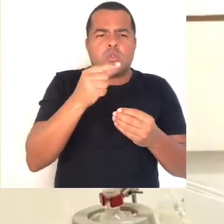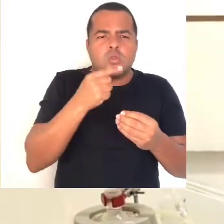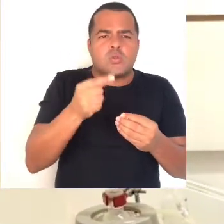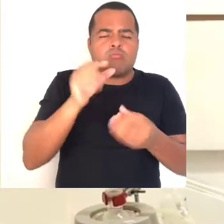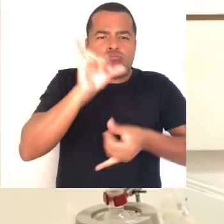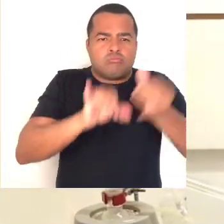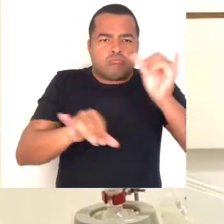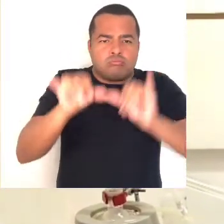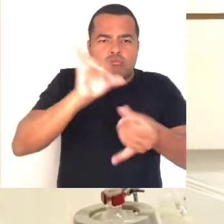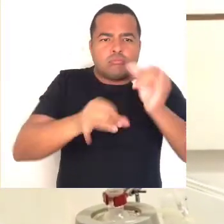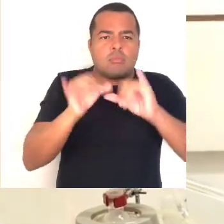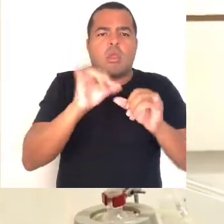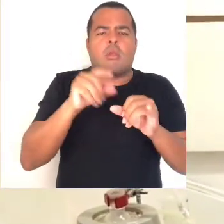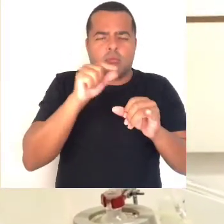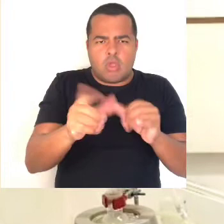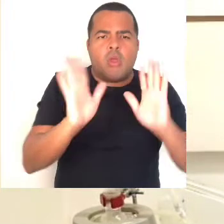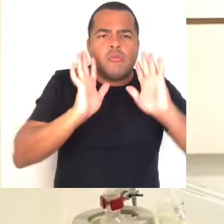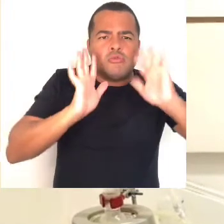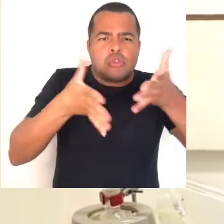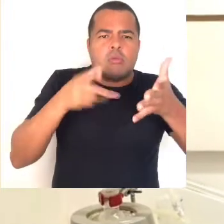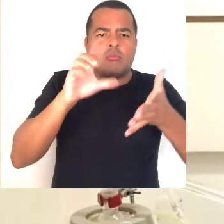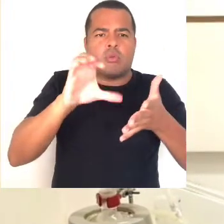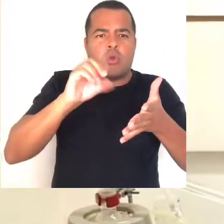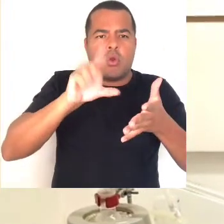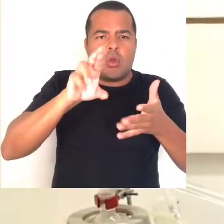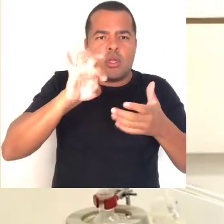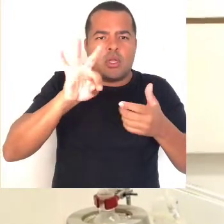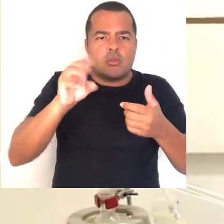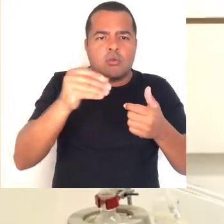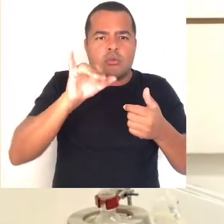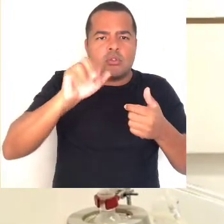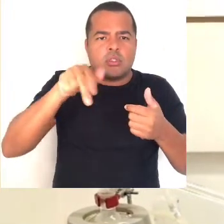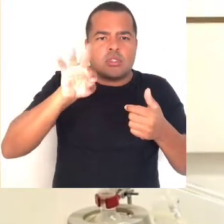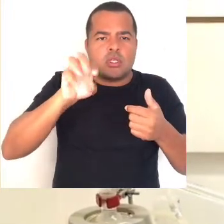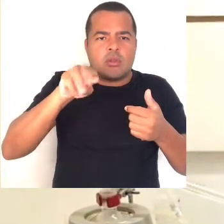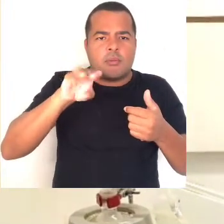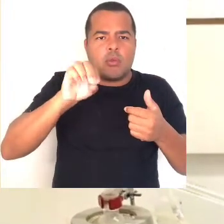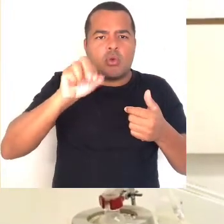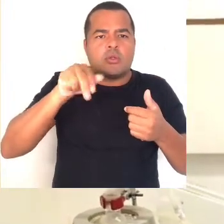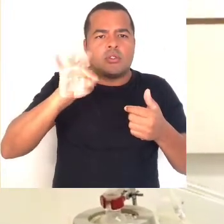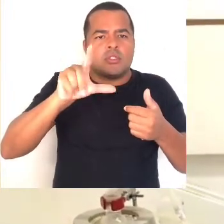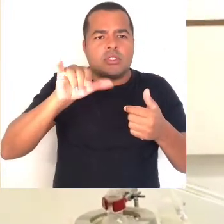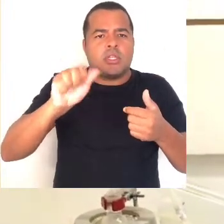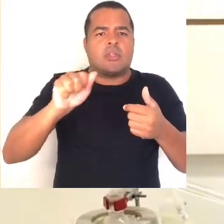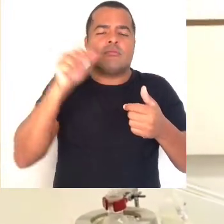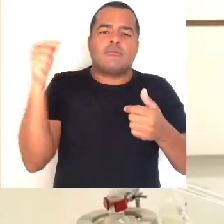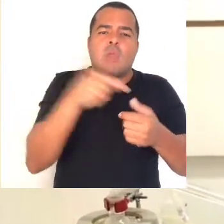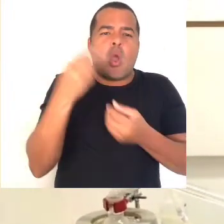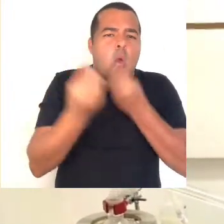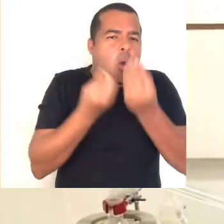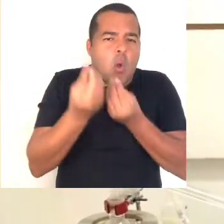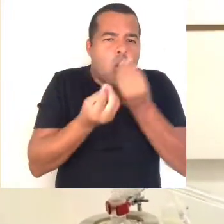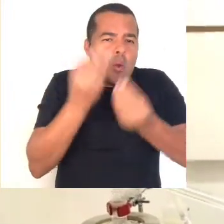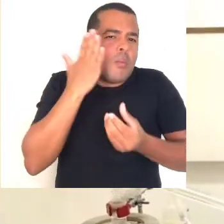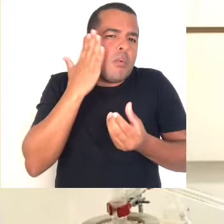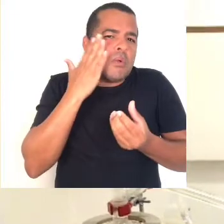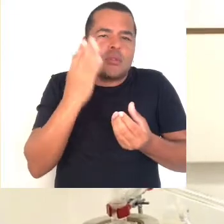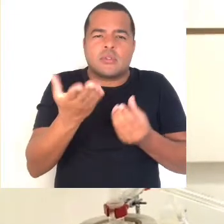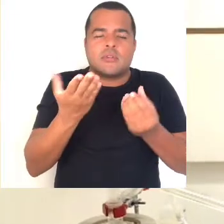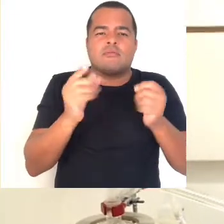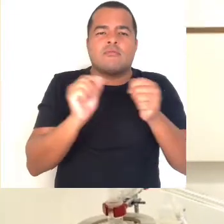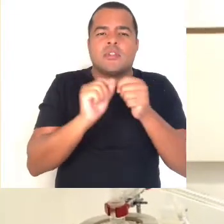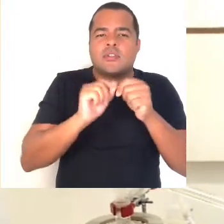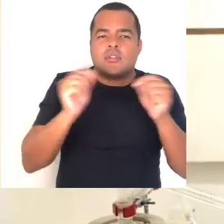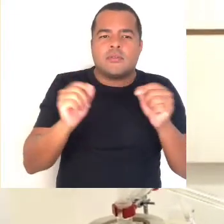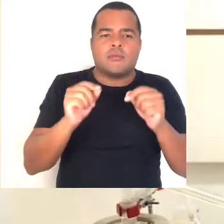confirmar, né, fazer a confirmação de que fato essa reação ela funcionou e que nós podemos gerar aí o cloreto de terpibutila. Como é